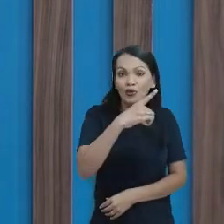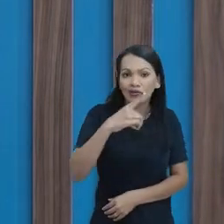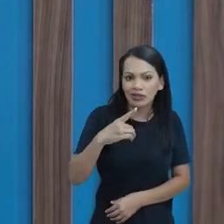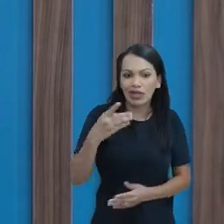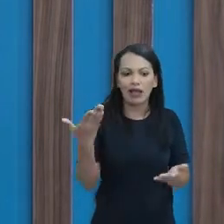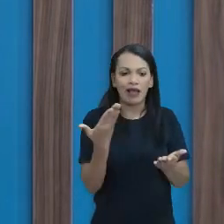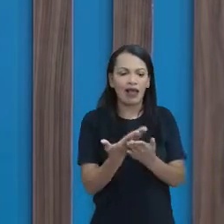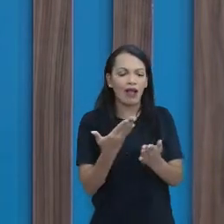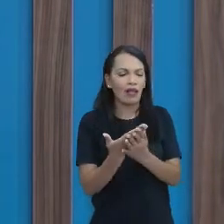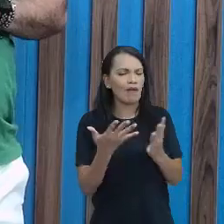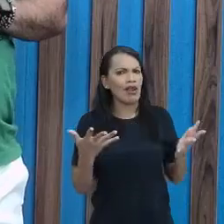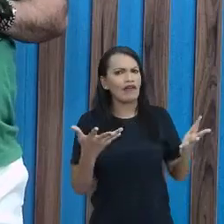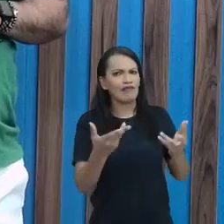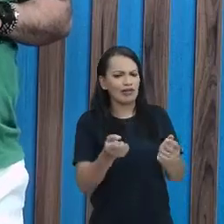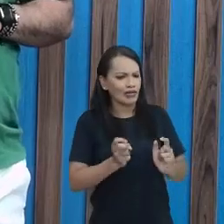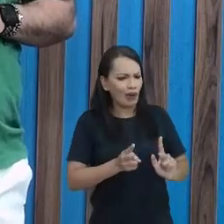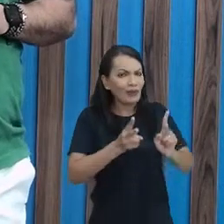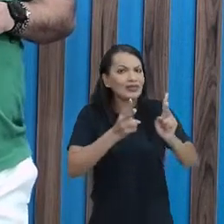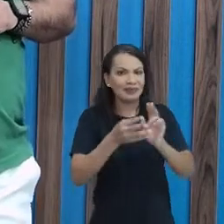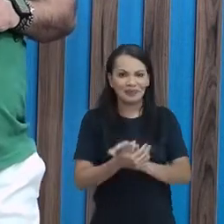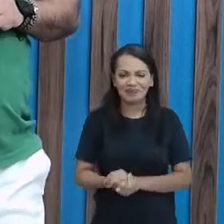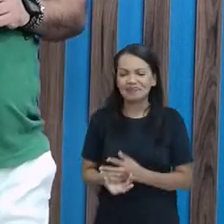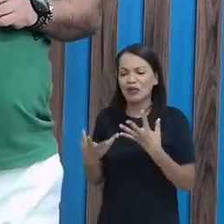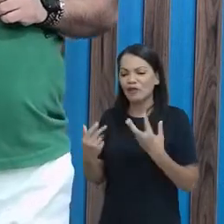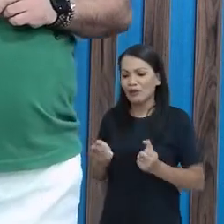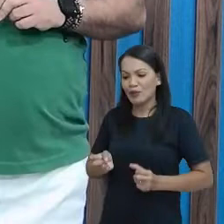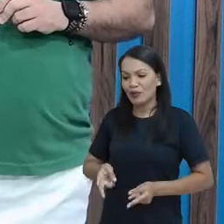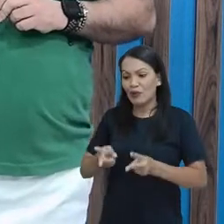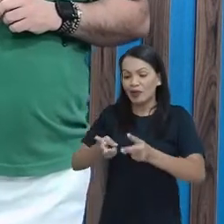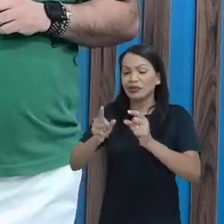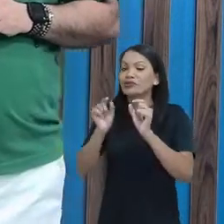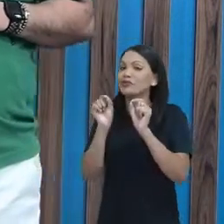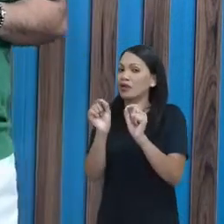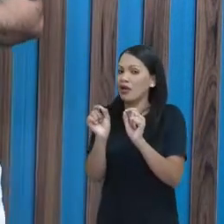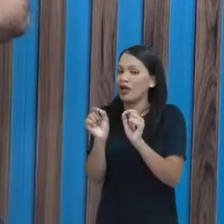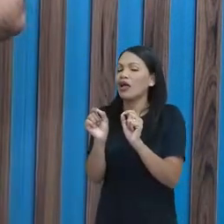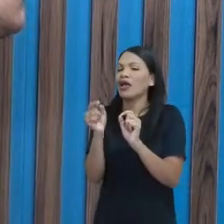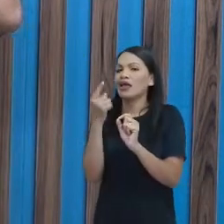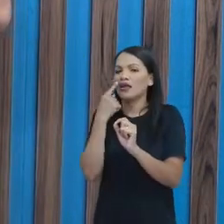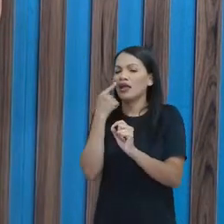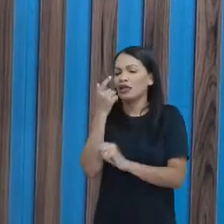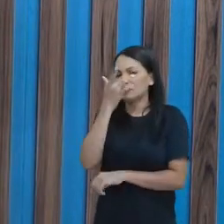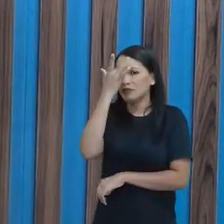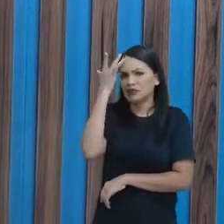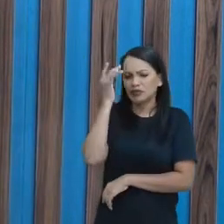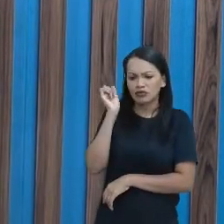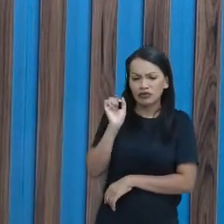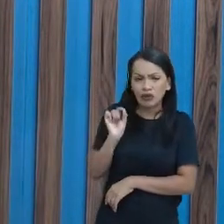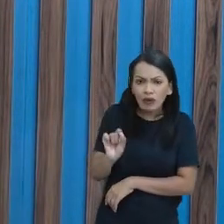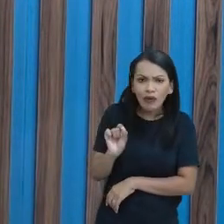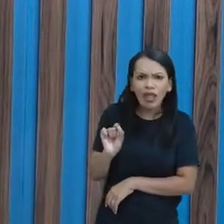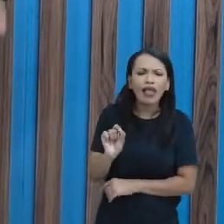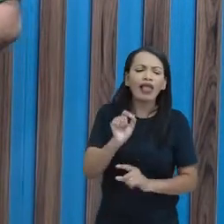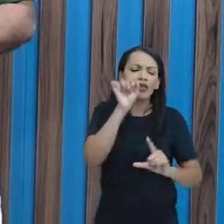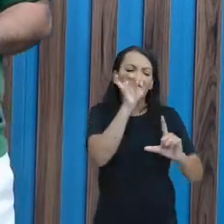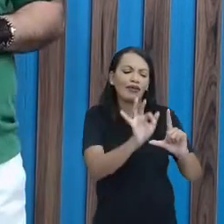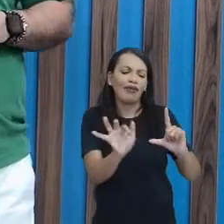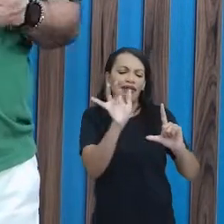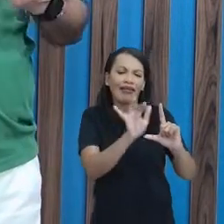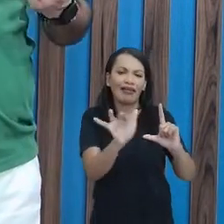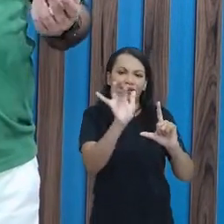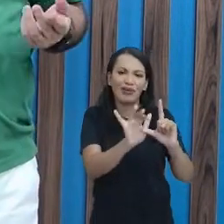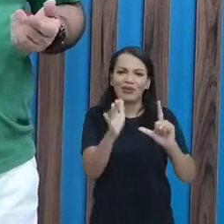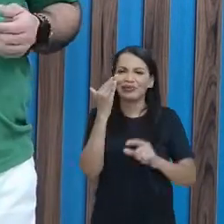massa, como sempre. Vamos continuar aqui. Então a gente já falou, ó, produção já jogou no canto aqui ó, os QR Codes